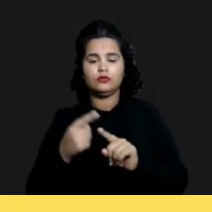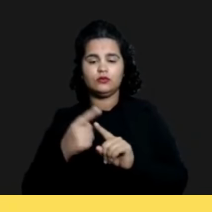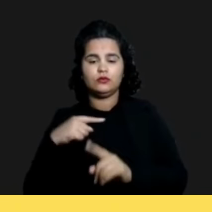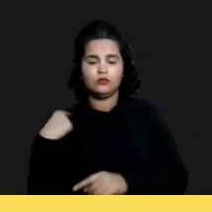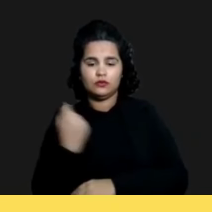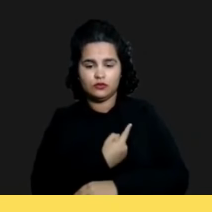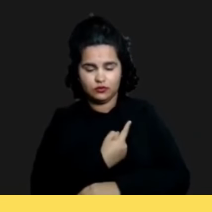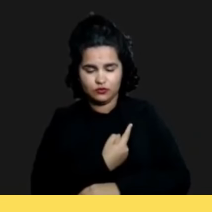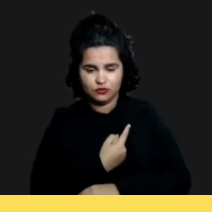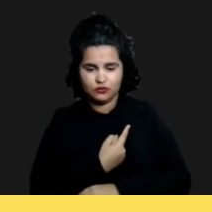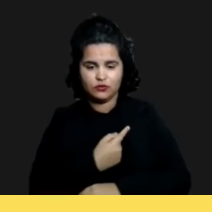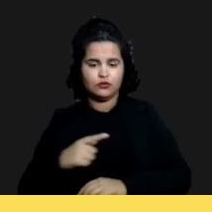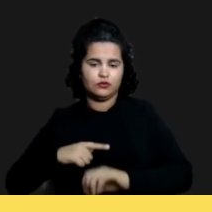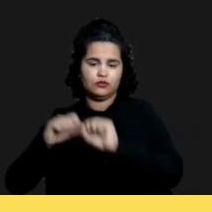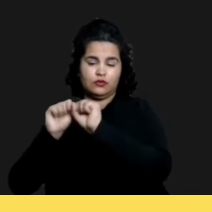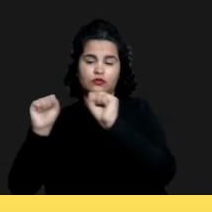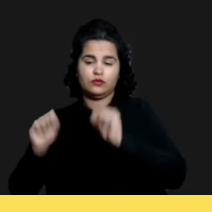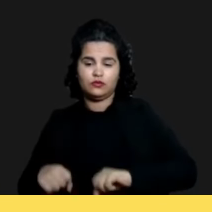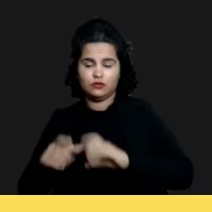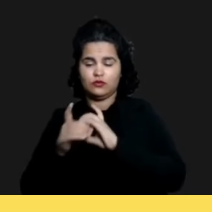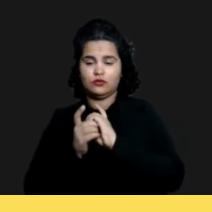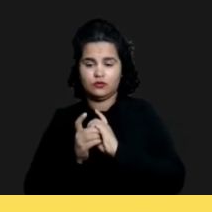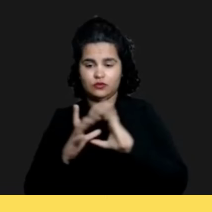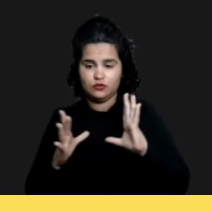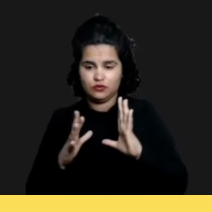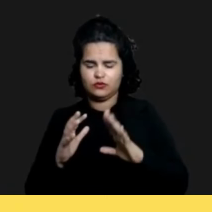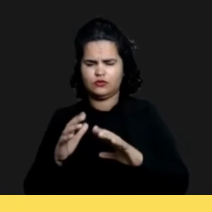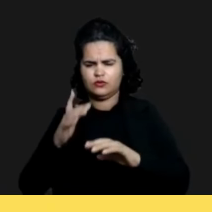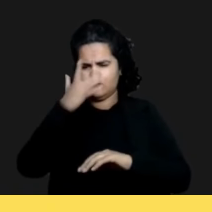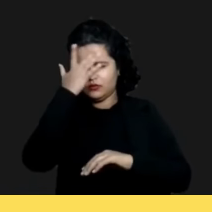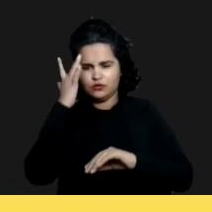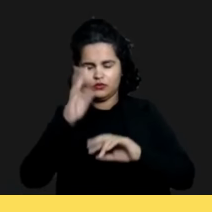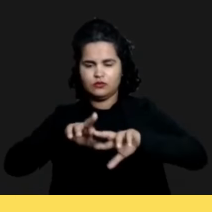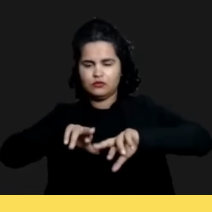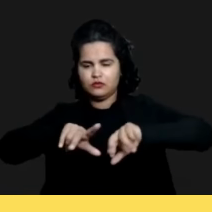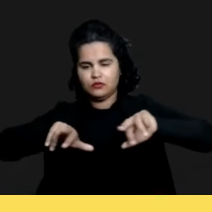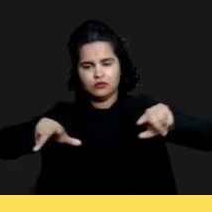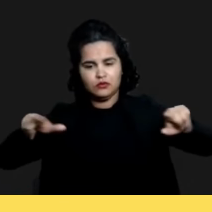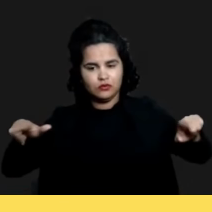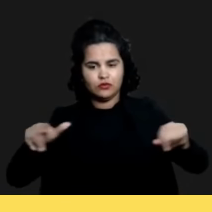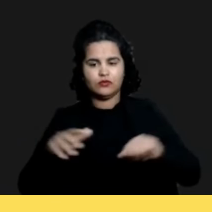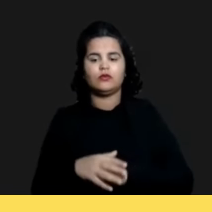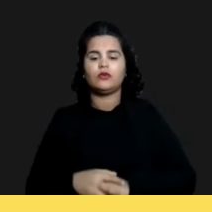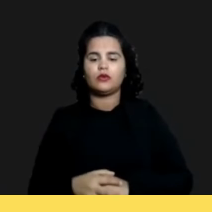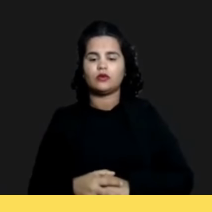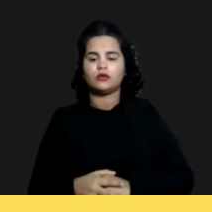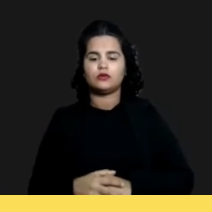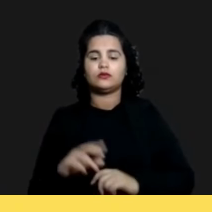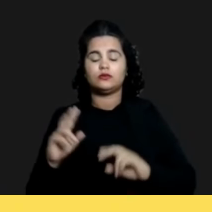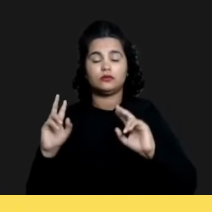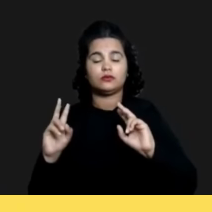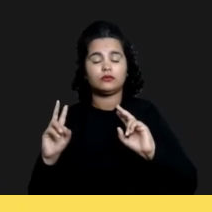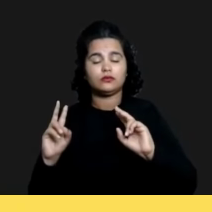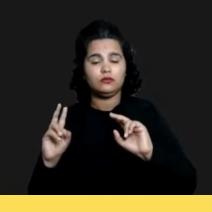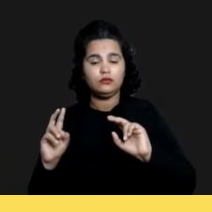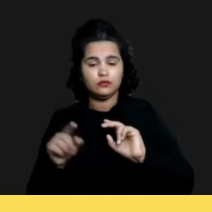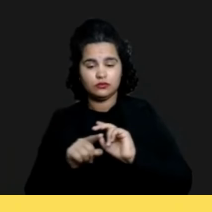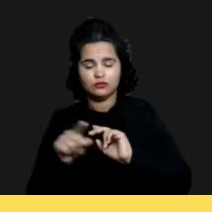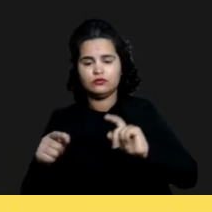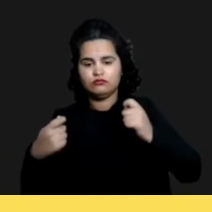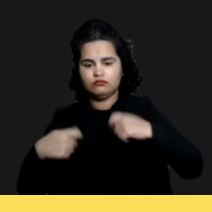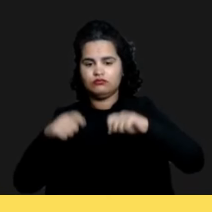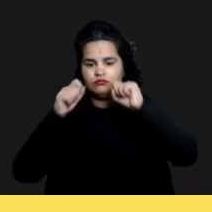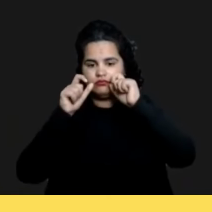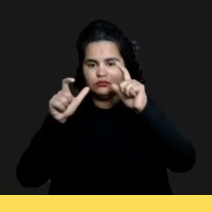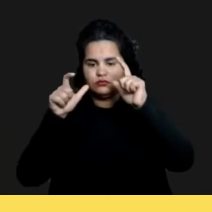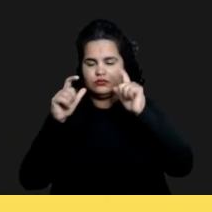somos regidos por um sistema democrático plural, no qual devem ser